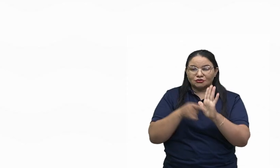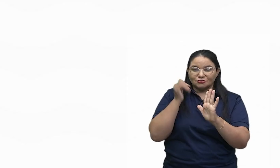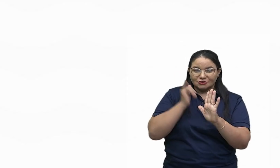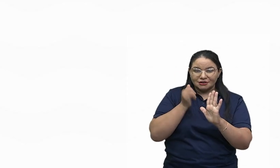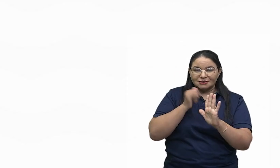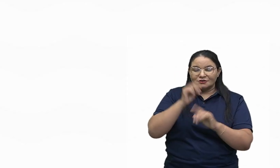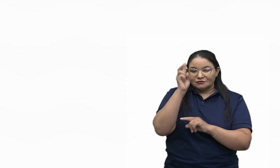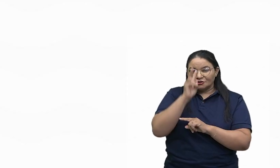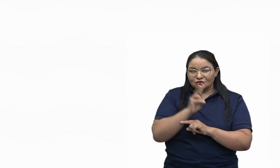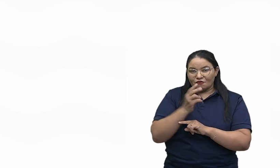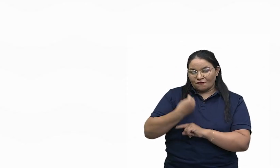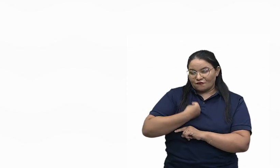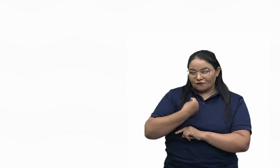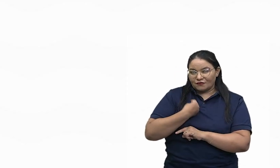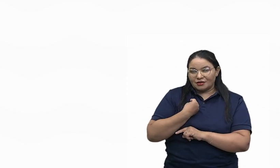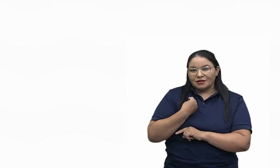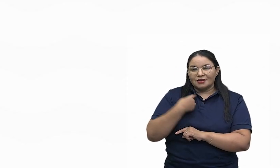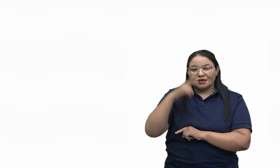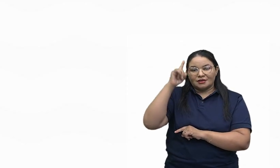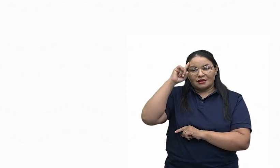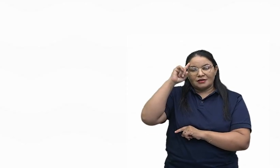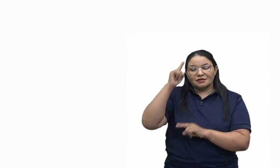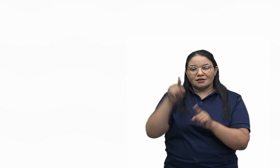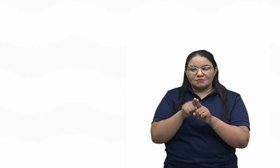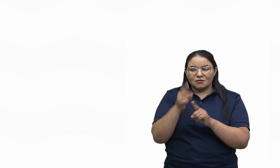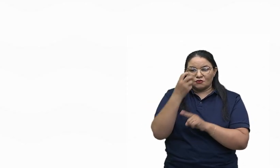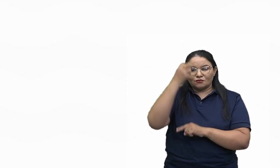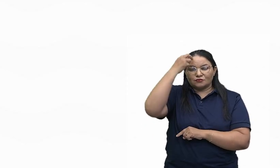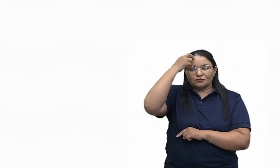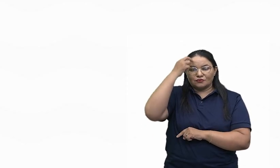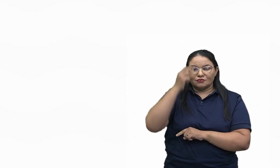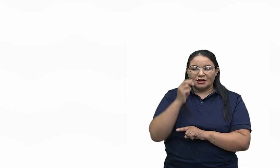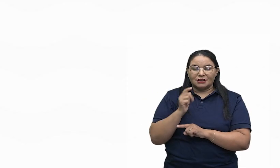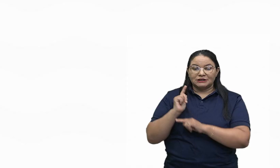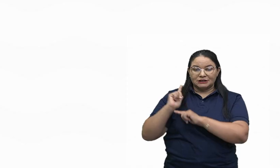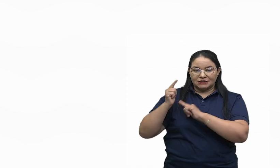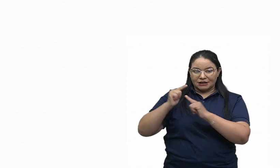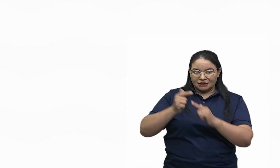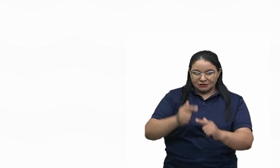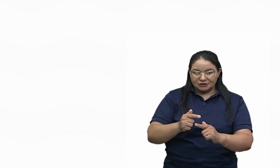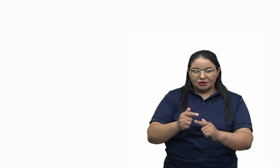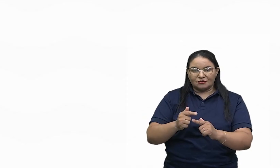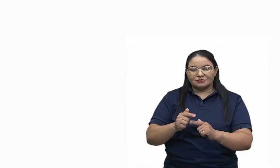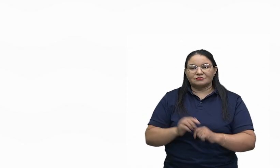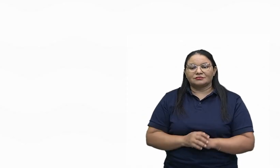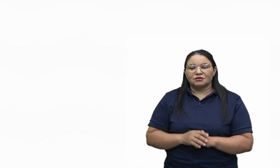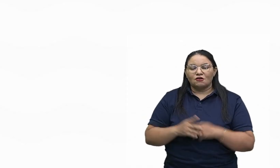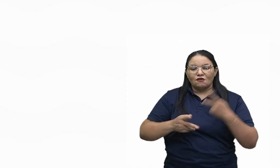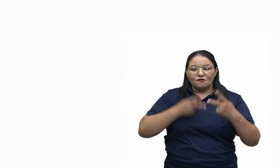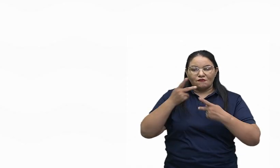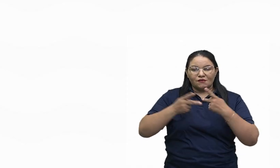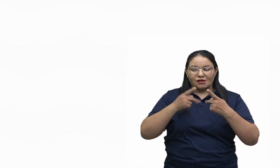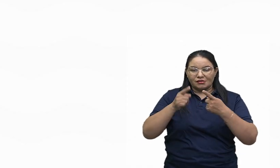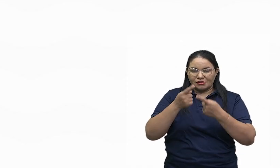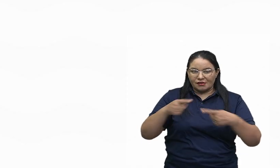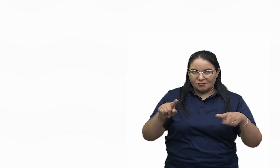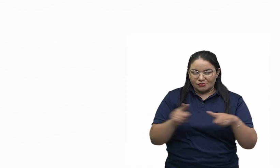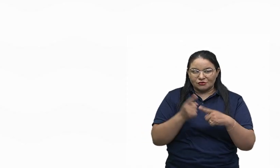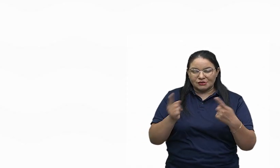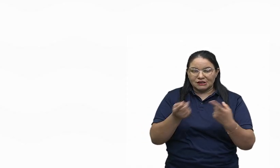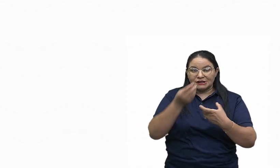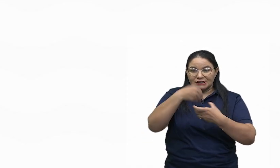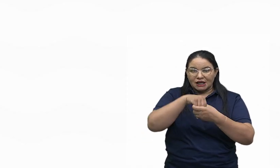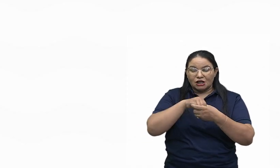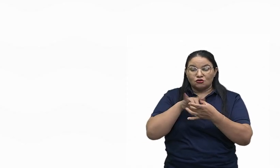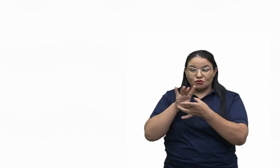a questão da vida diária, cultura e tradição. Então, quando a gente fala da música, por exemplo, dentro desse